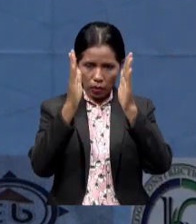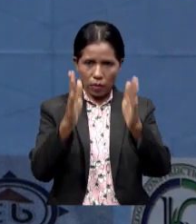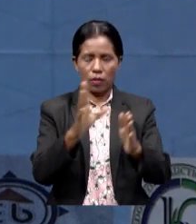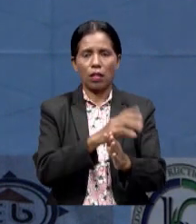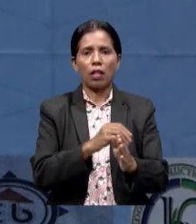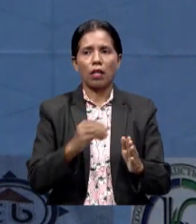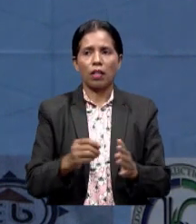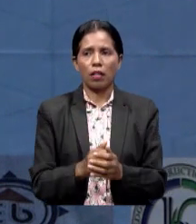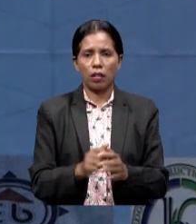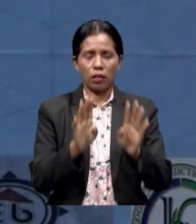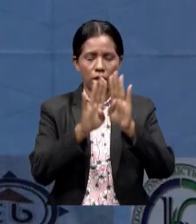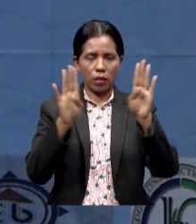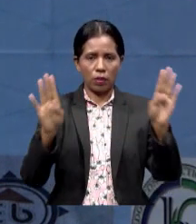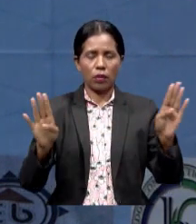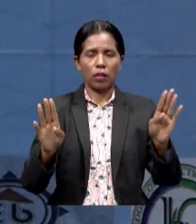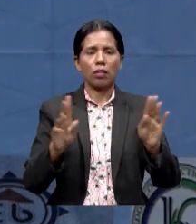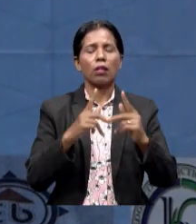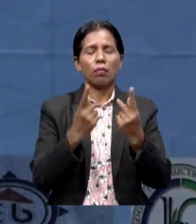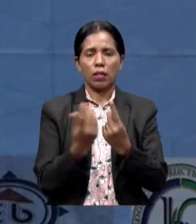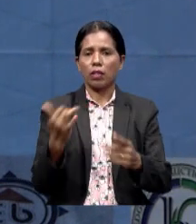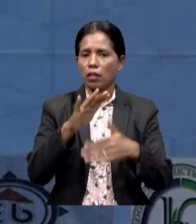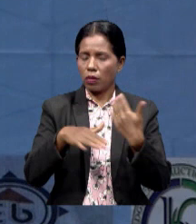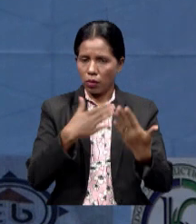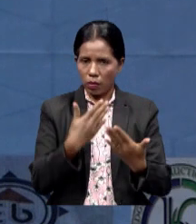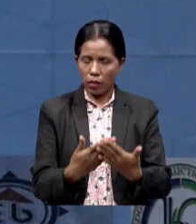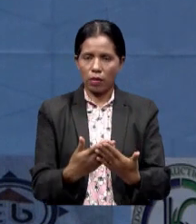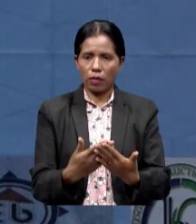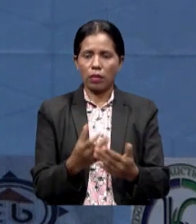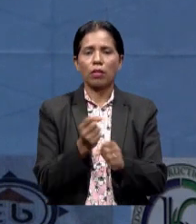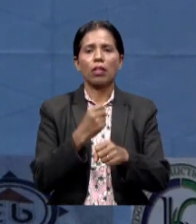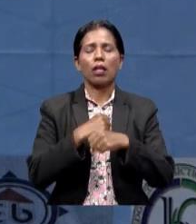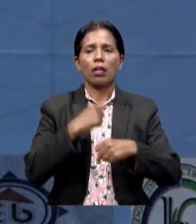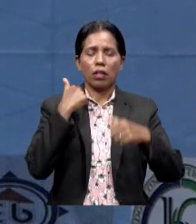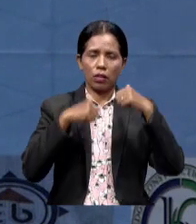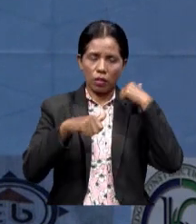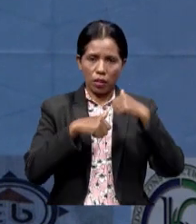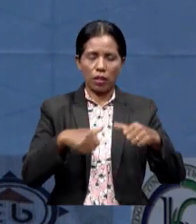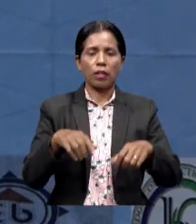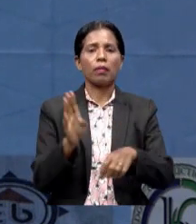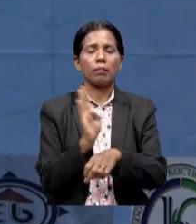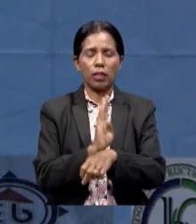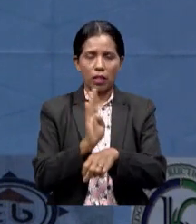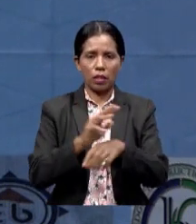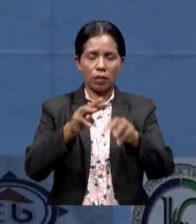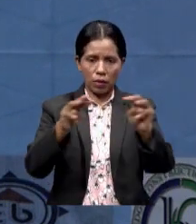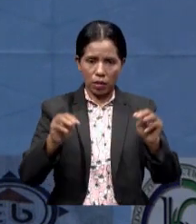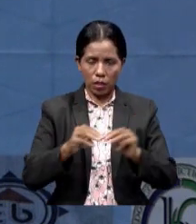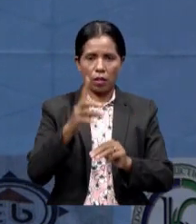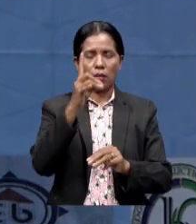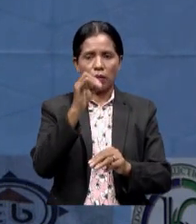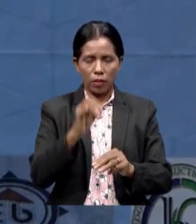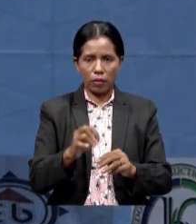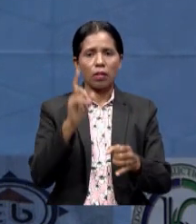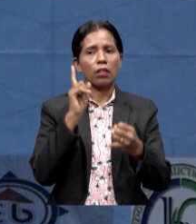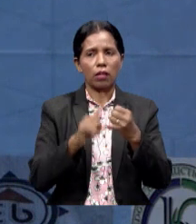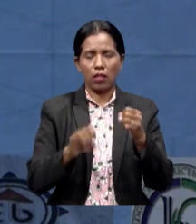nian senak loke ba imprejaru sir hotu atu halo aktividade negosio i munisipi dili. Ikus